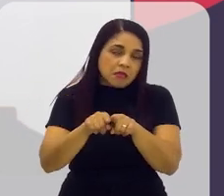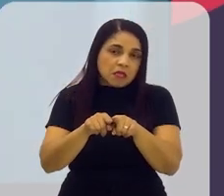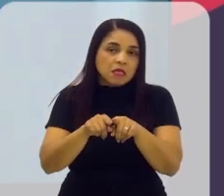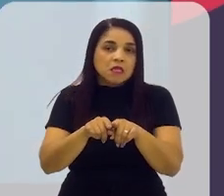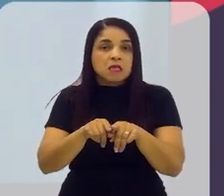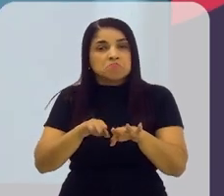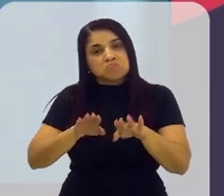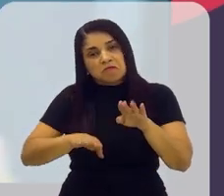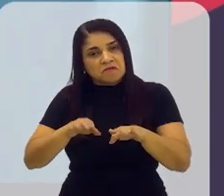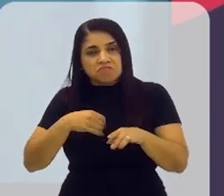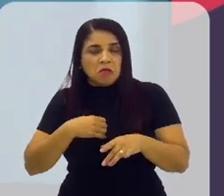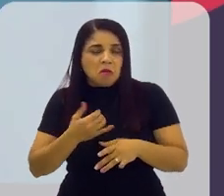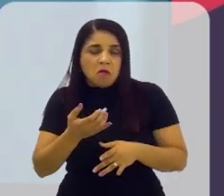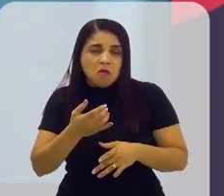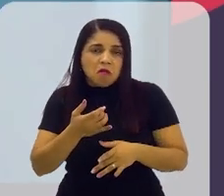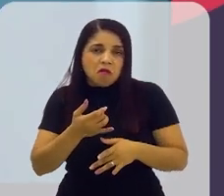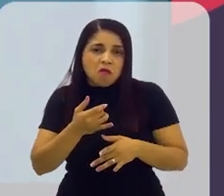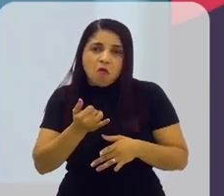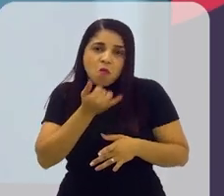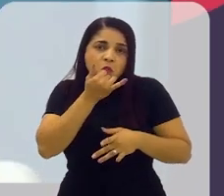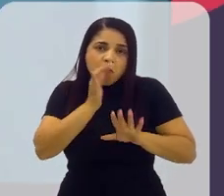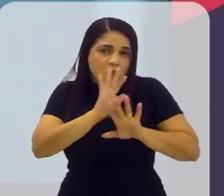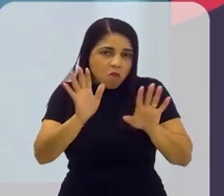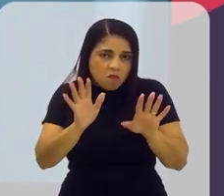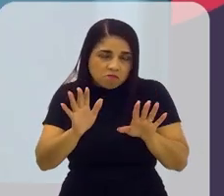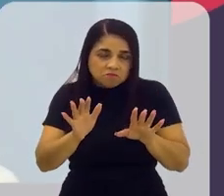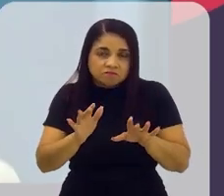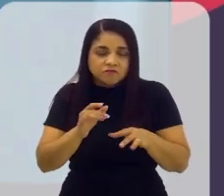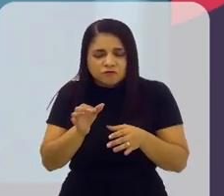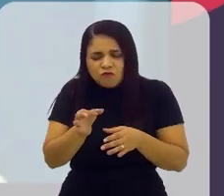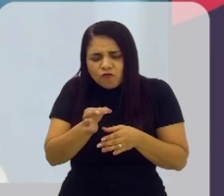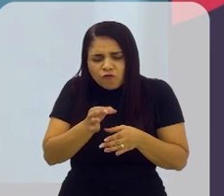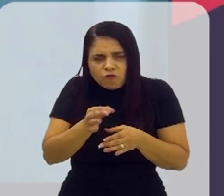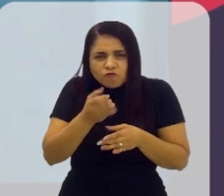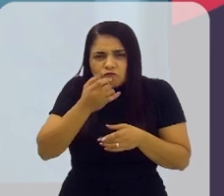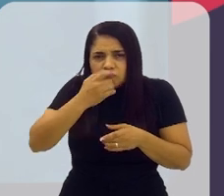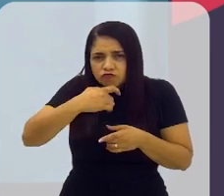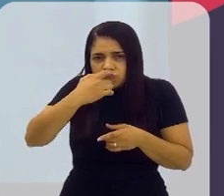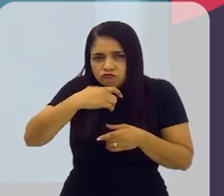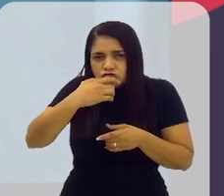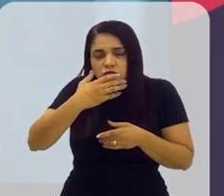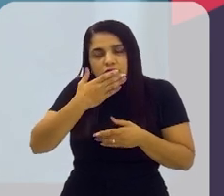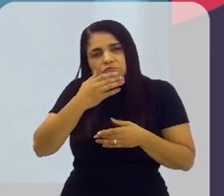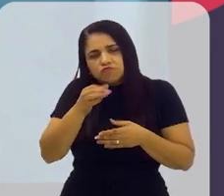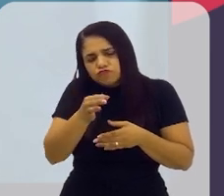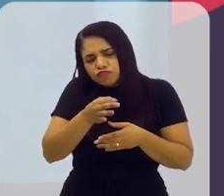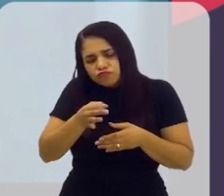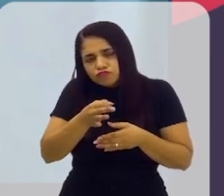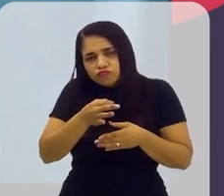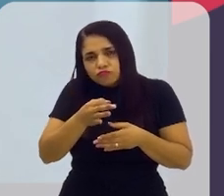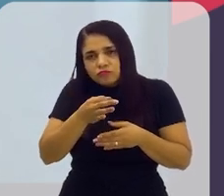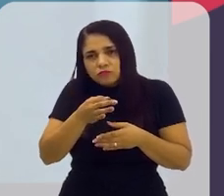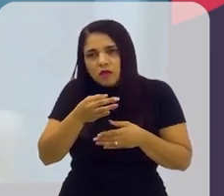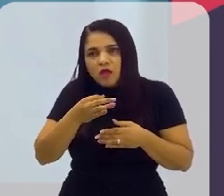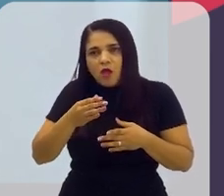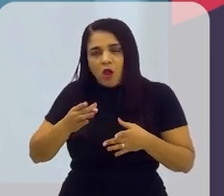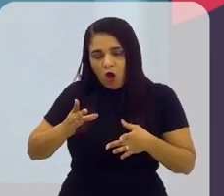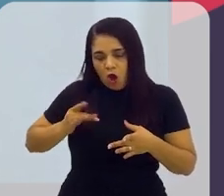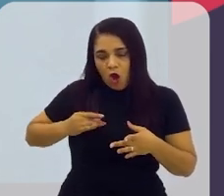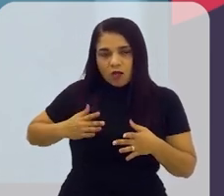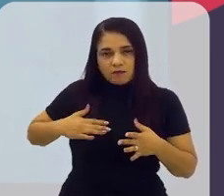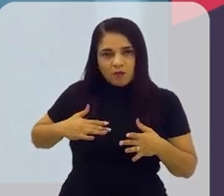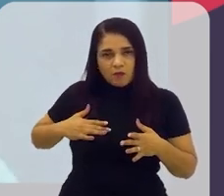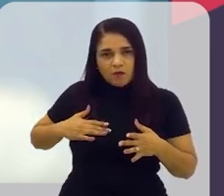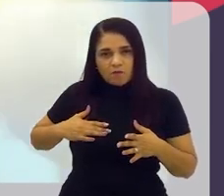maneiras intencionais. Às vezes, de maneira não intencional. Às vezes, ela tem um frutinho muito pequeno que se adere, de repente, à nossa